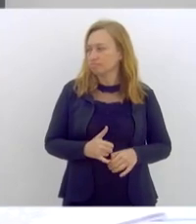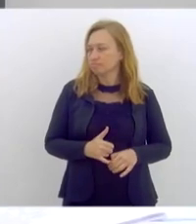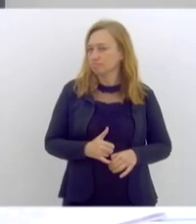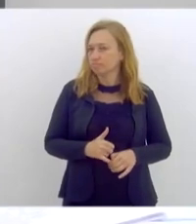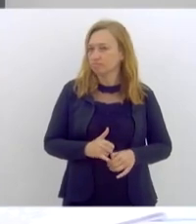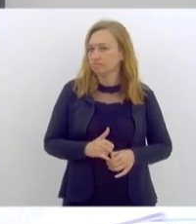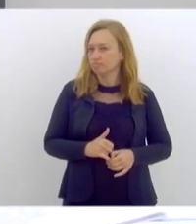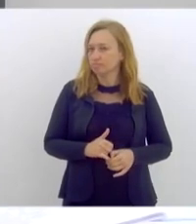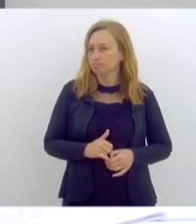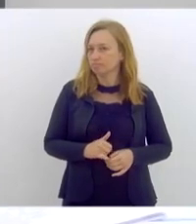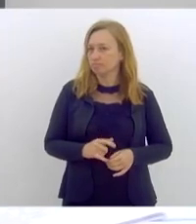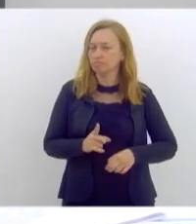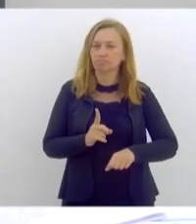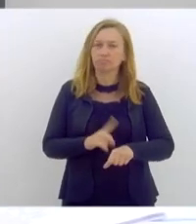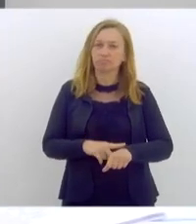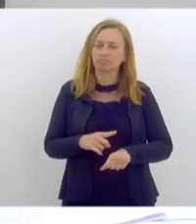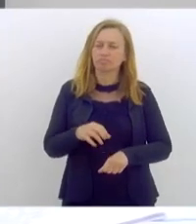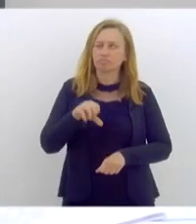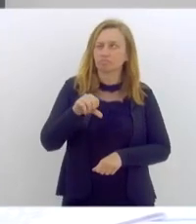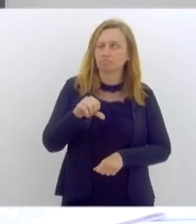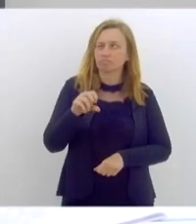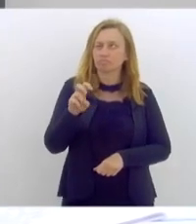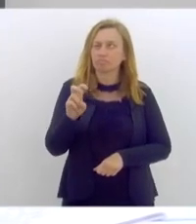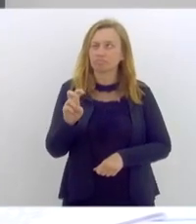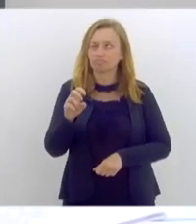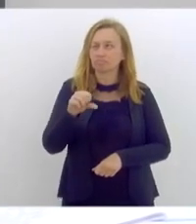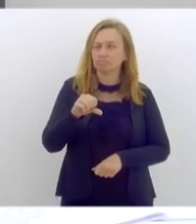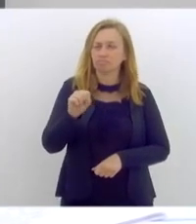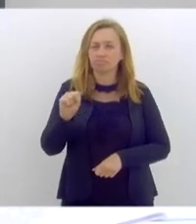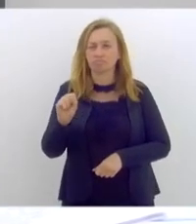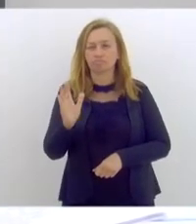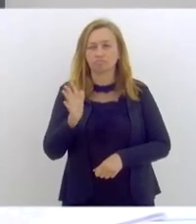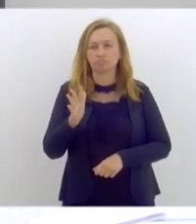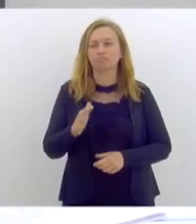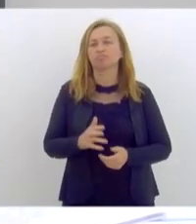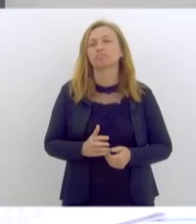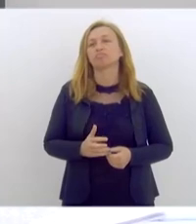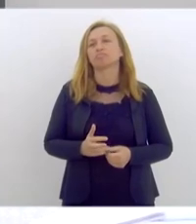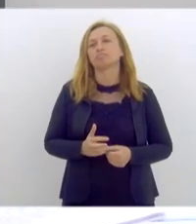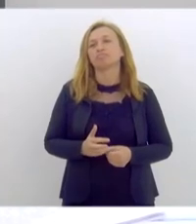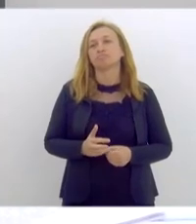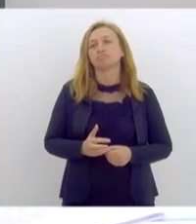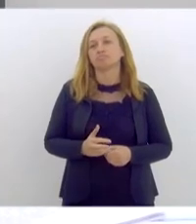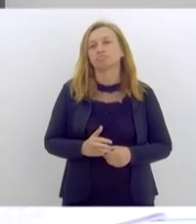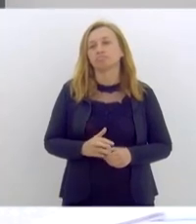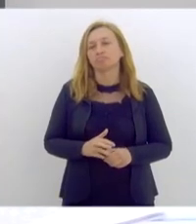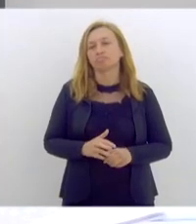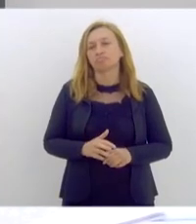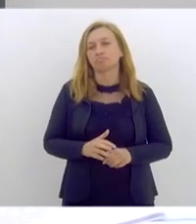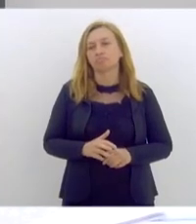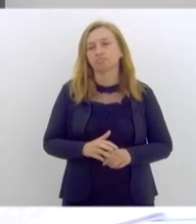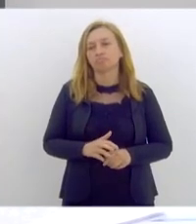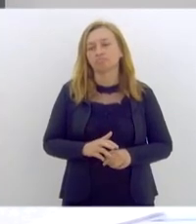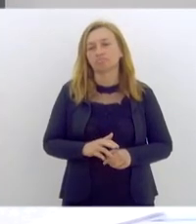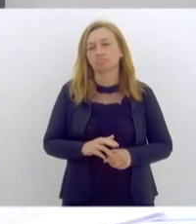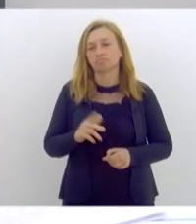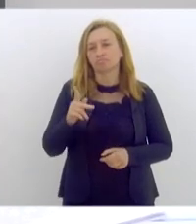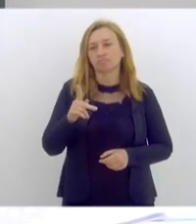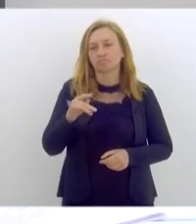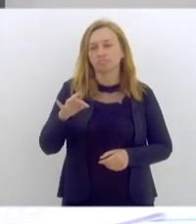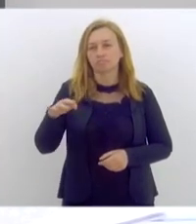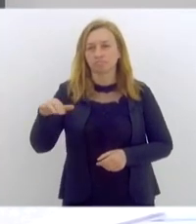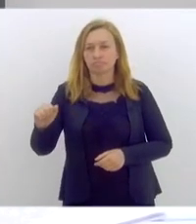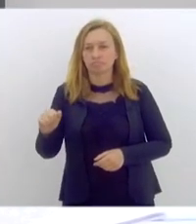muito tempo isso era 95 a 98 os pais da Priscila ainda tava no